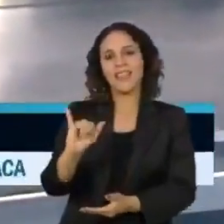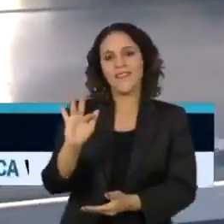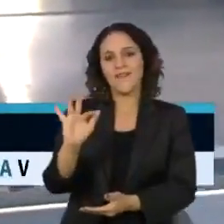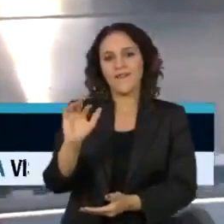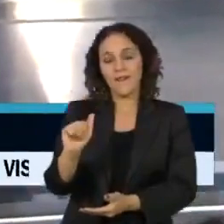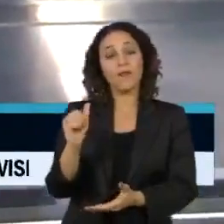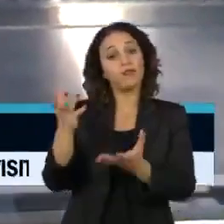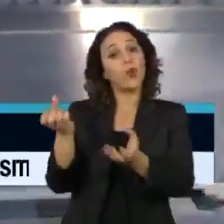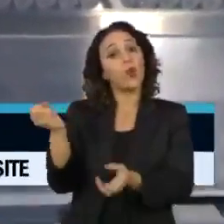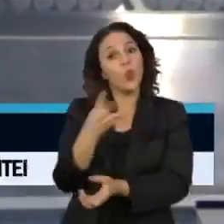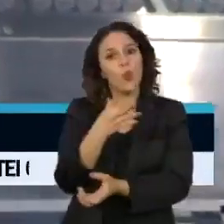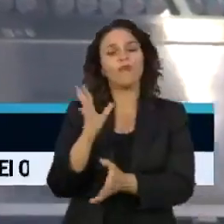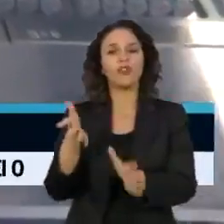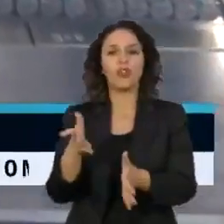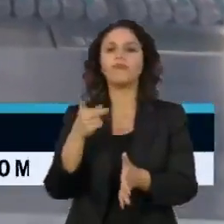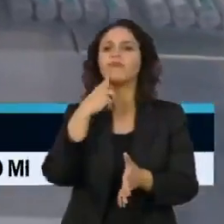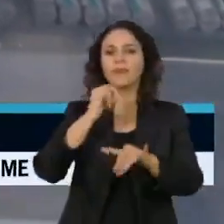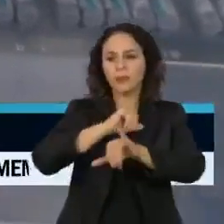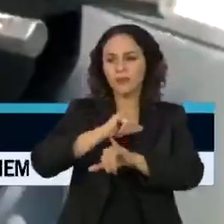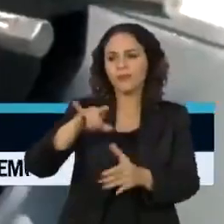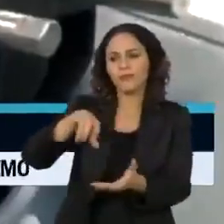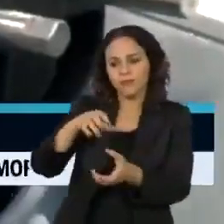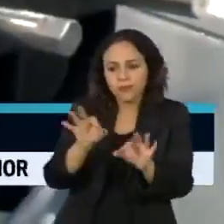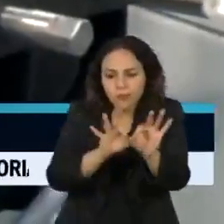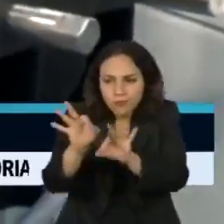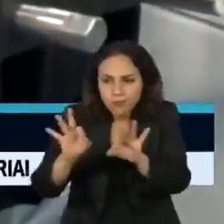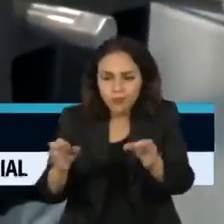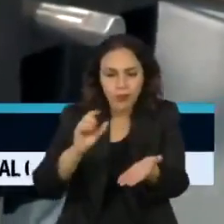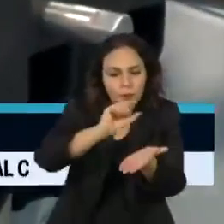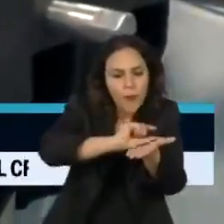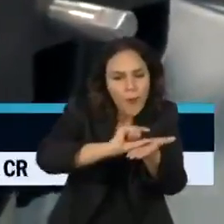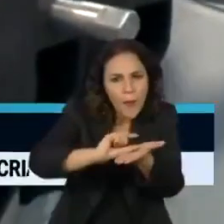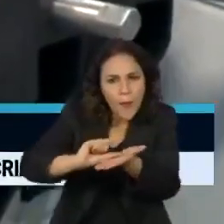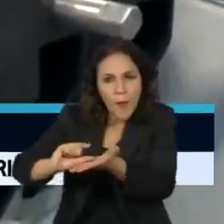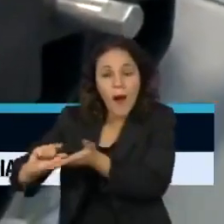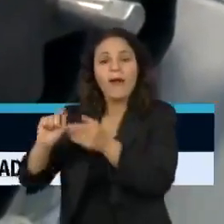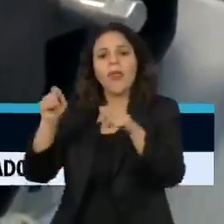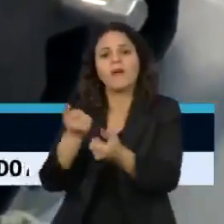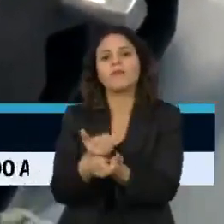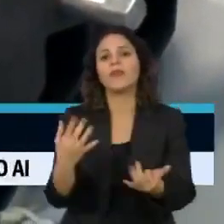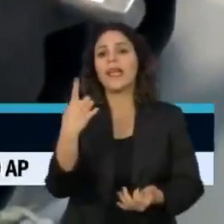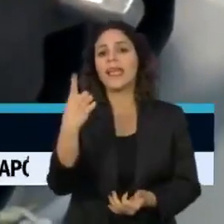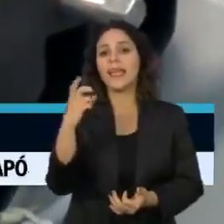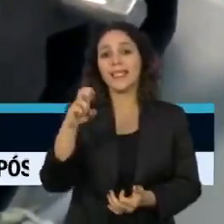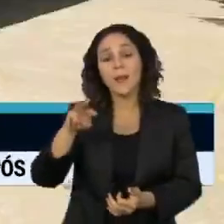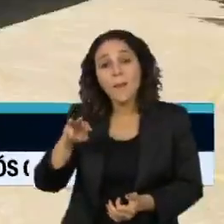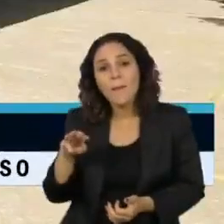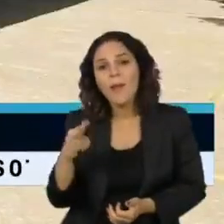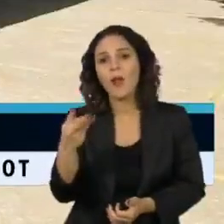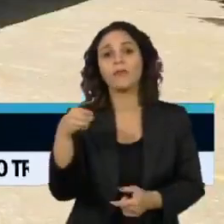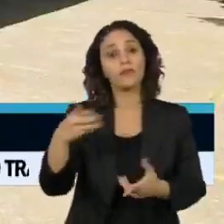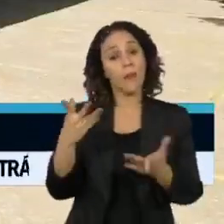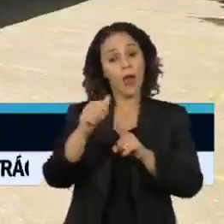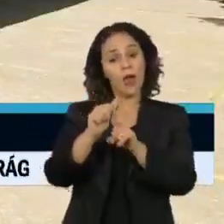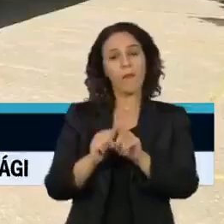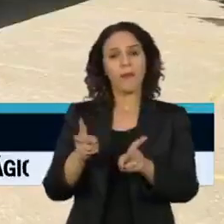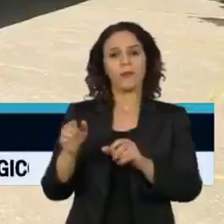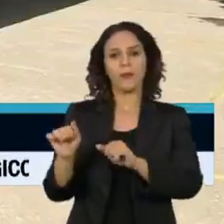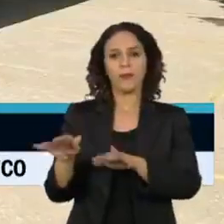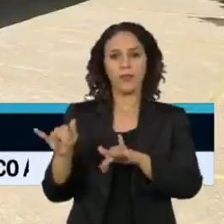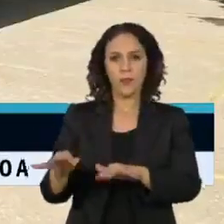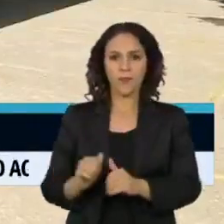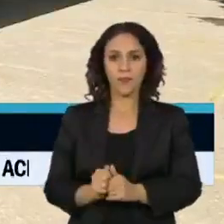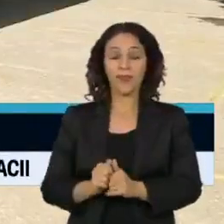e afirma que o ministério poderá cumprir a entrega de 15 milhões de doses para o país neste mês a Secretaria